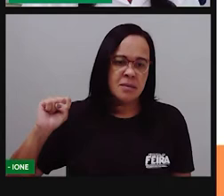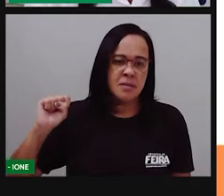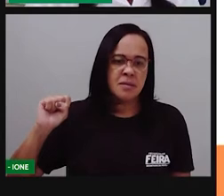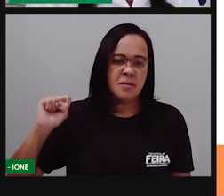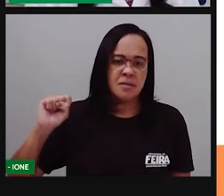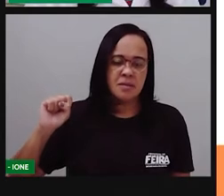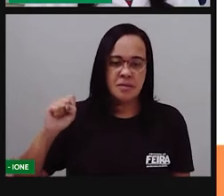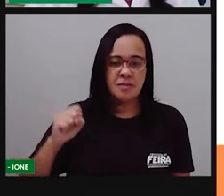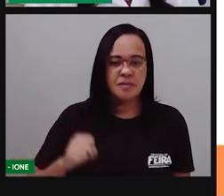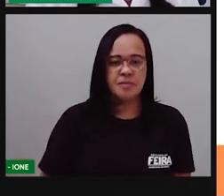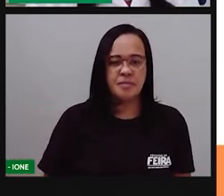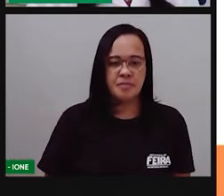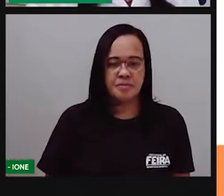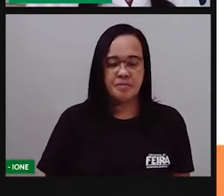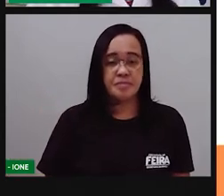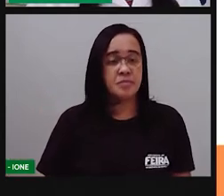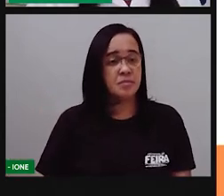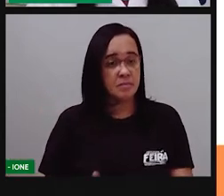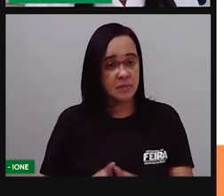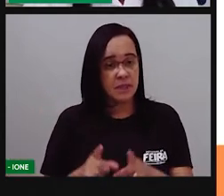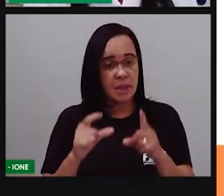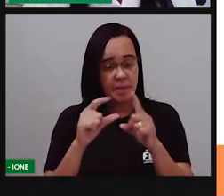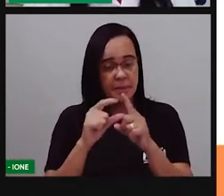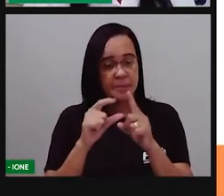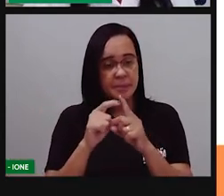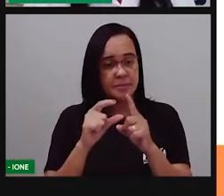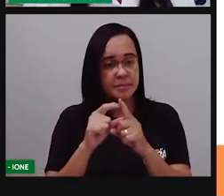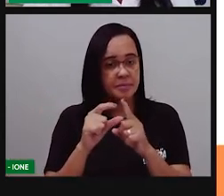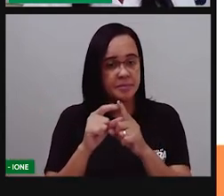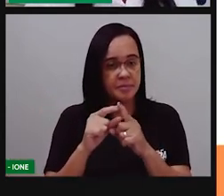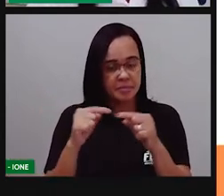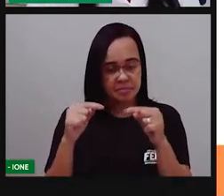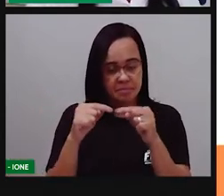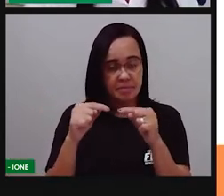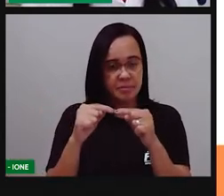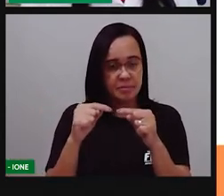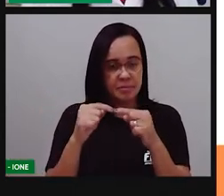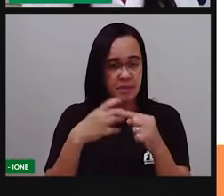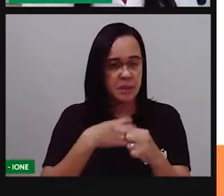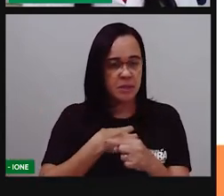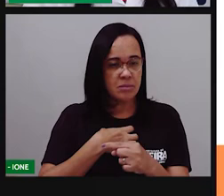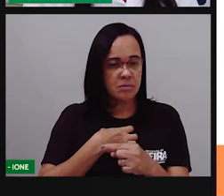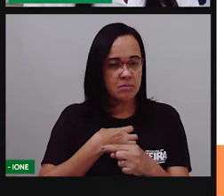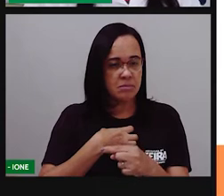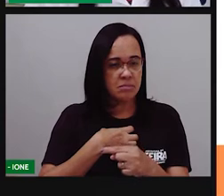e aqui uma outra palavra e também tem um tom